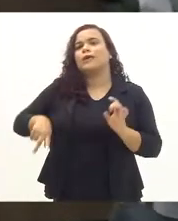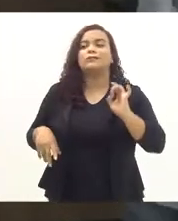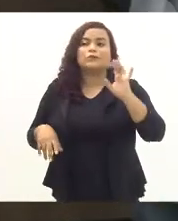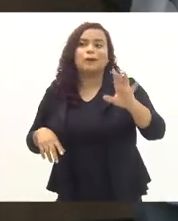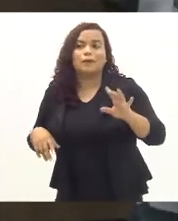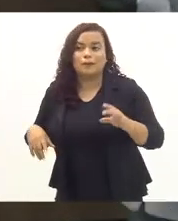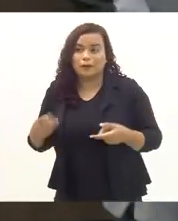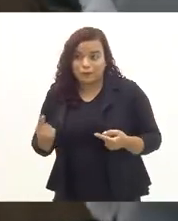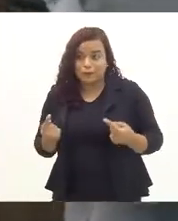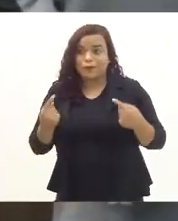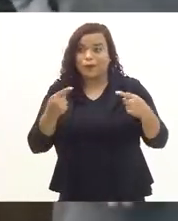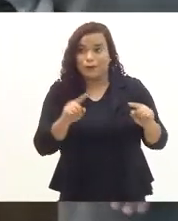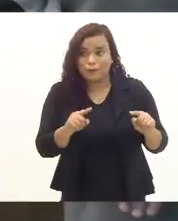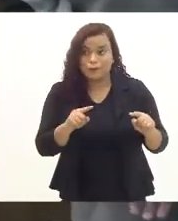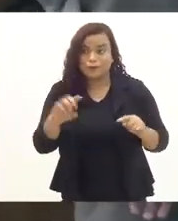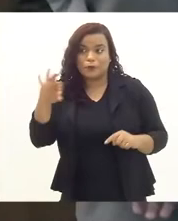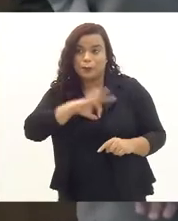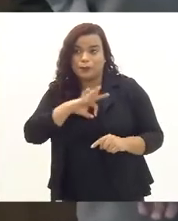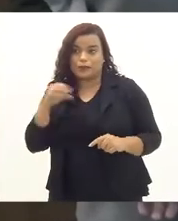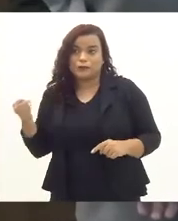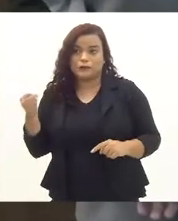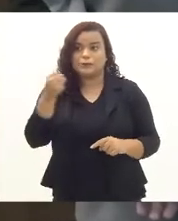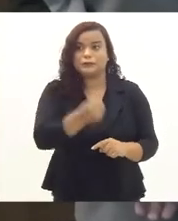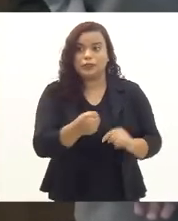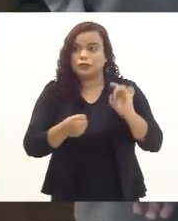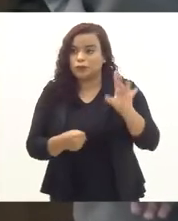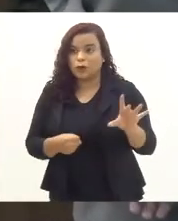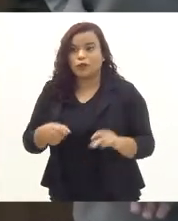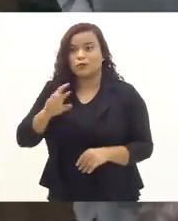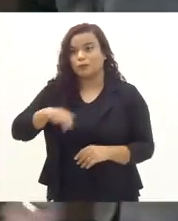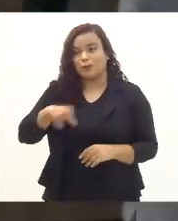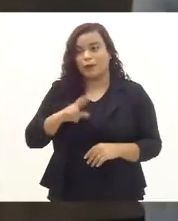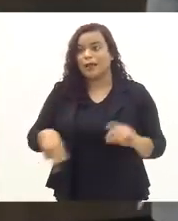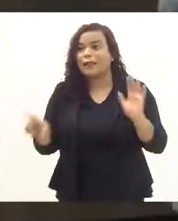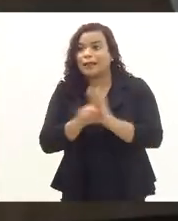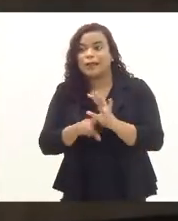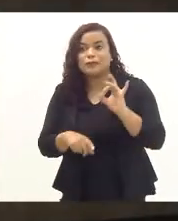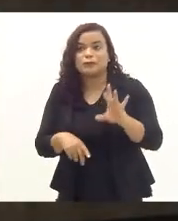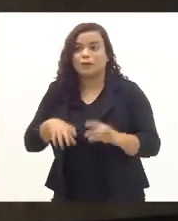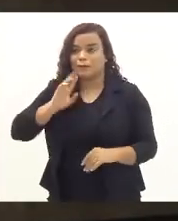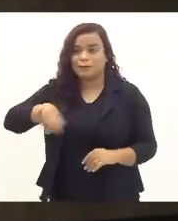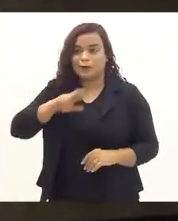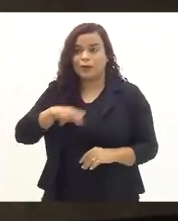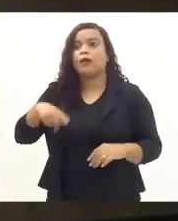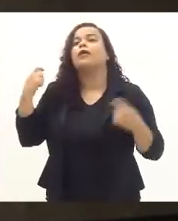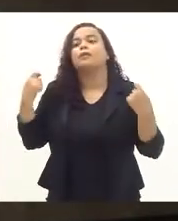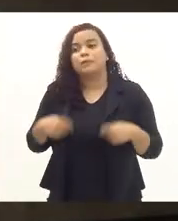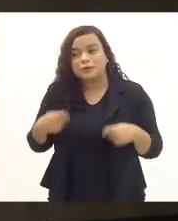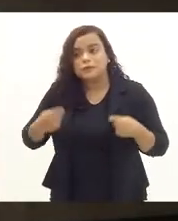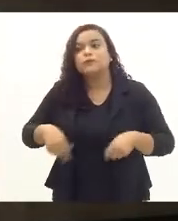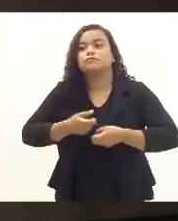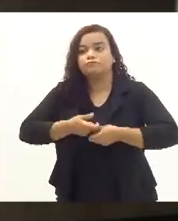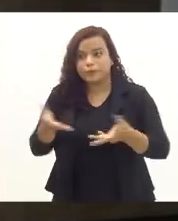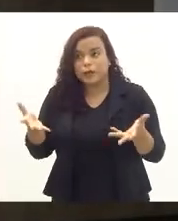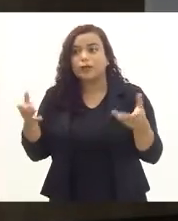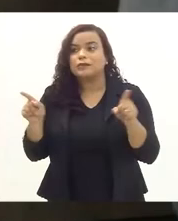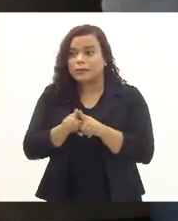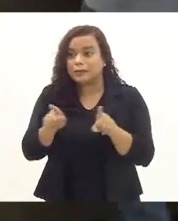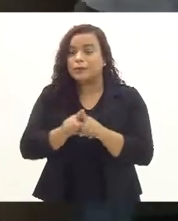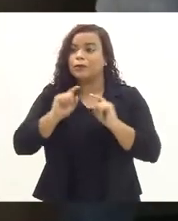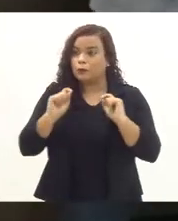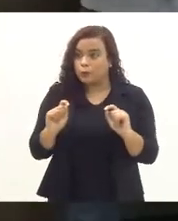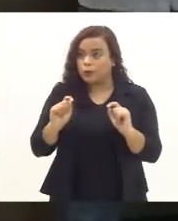combater com polícia não basta combater com lei a gente tem que promover